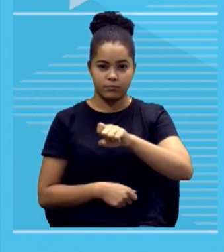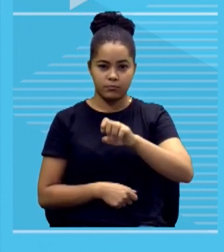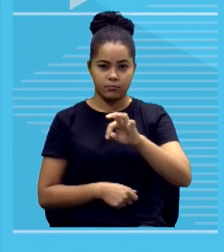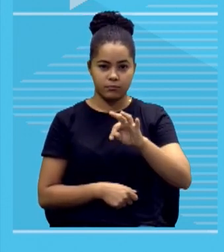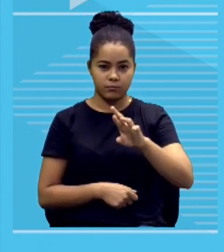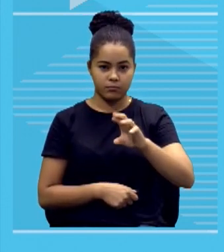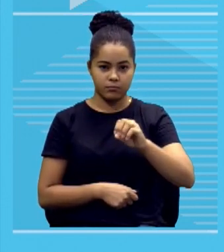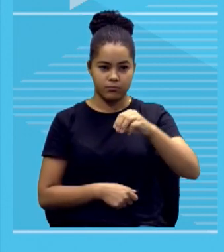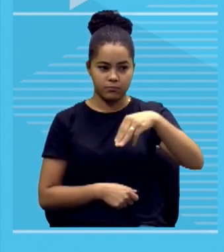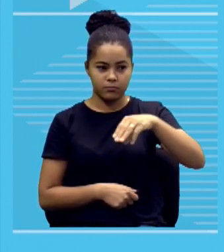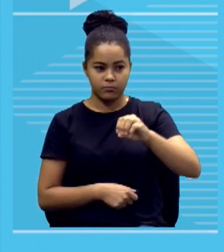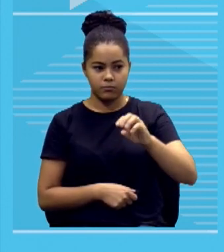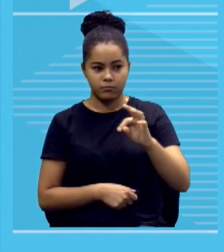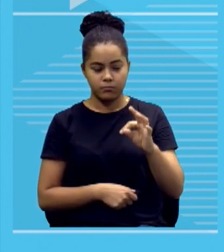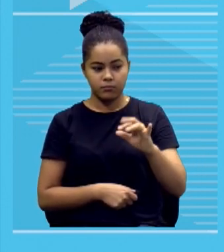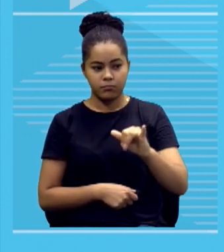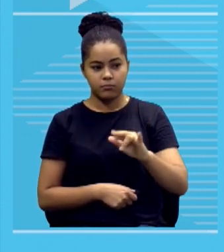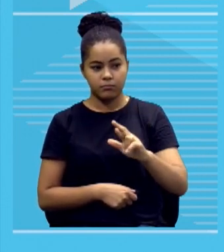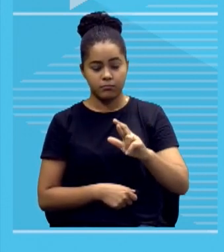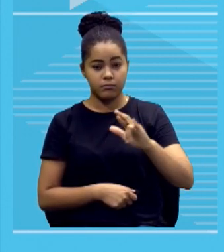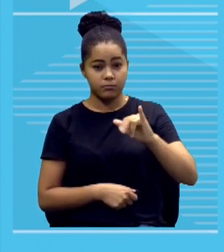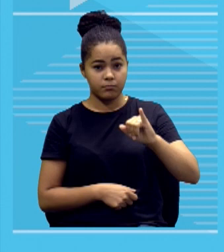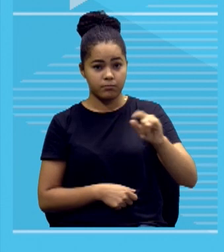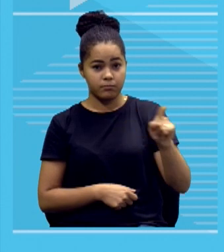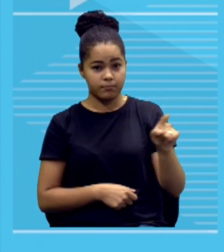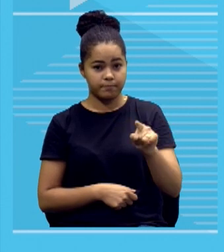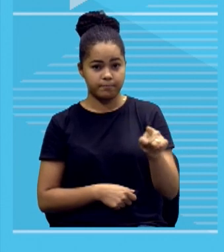dois, o gerador